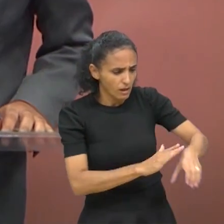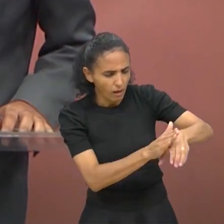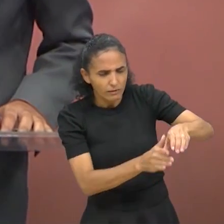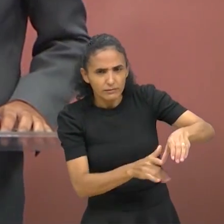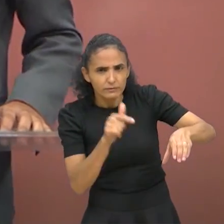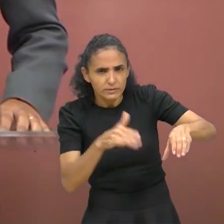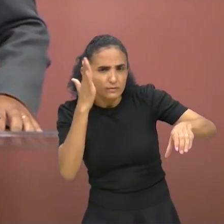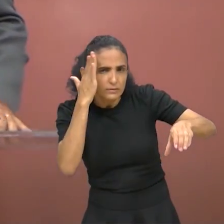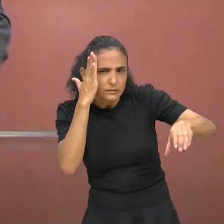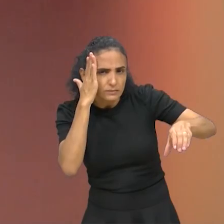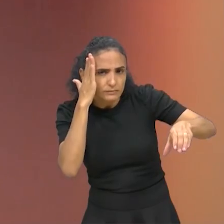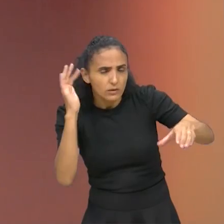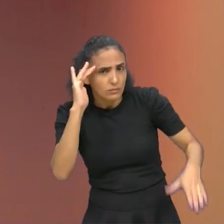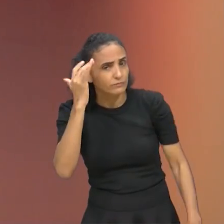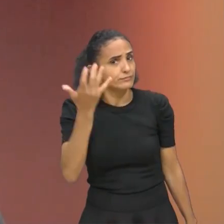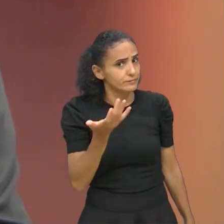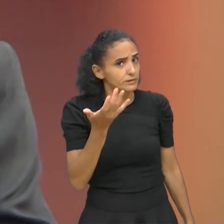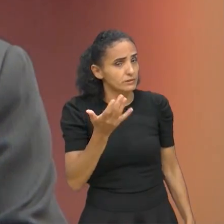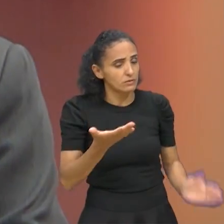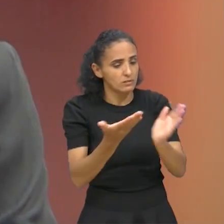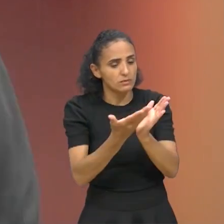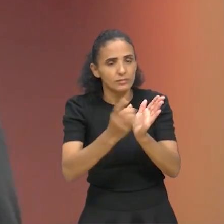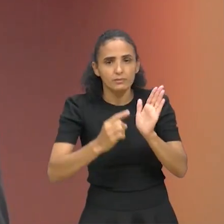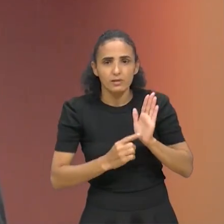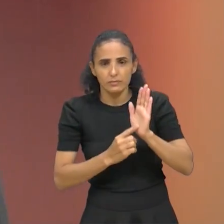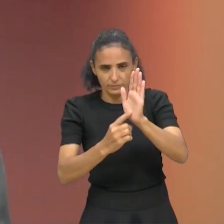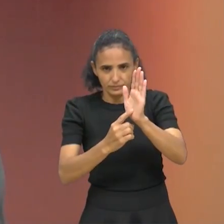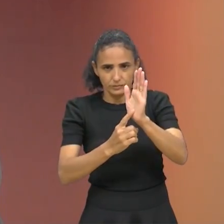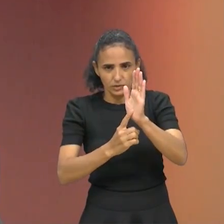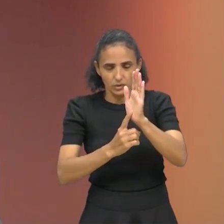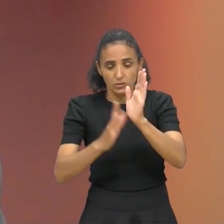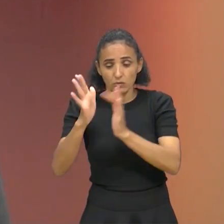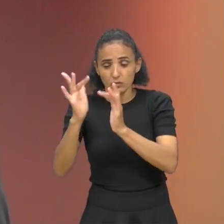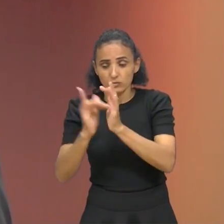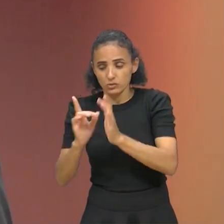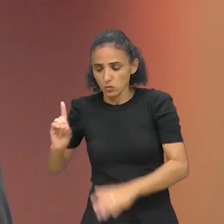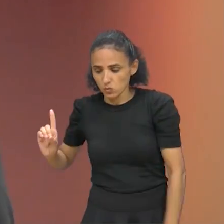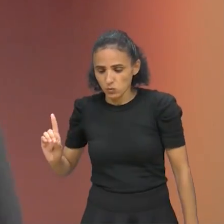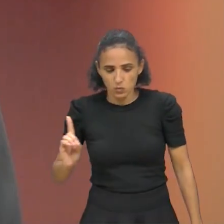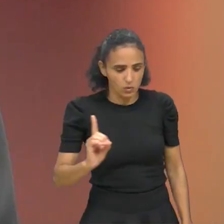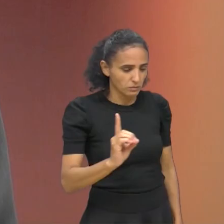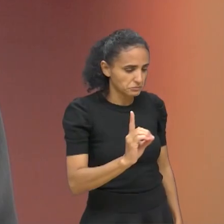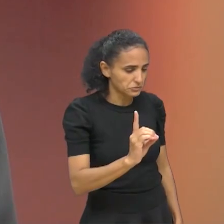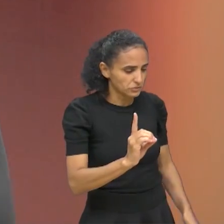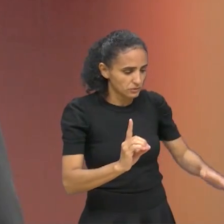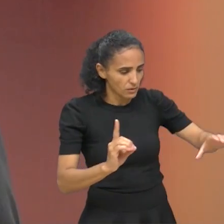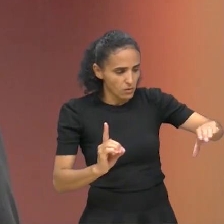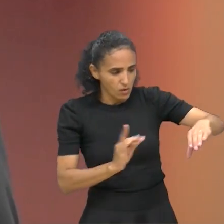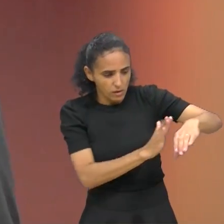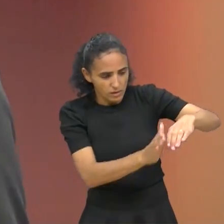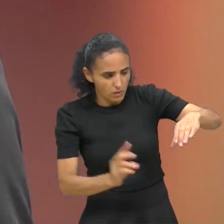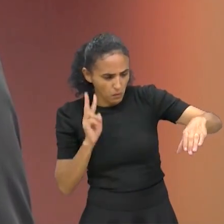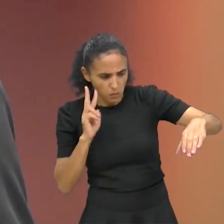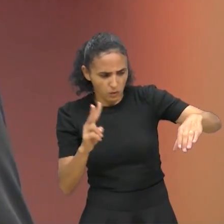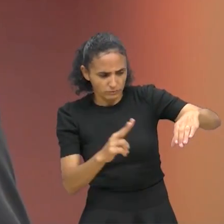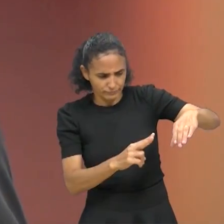local? A Bíblia nos diz que quando ele chega ao sepulcro onde Lázaro está sepultado,